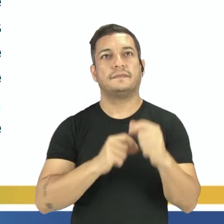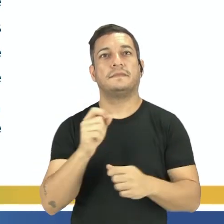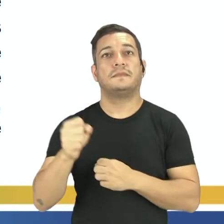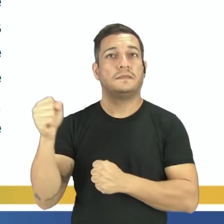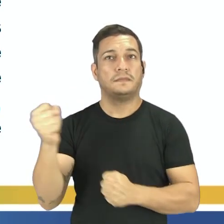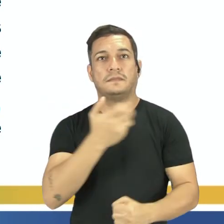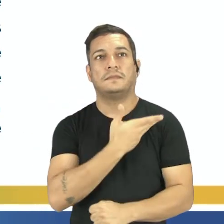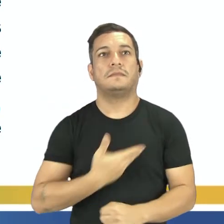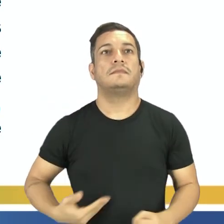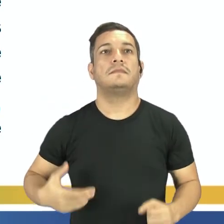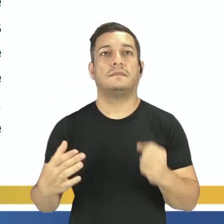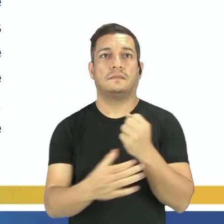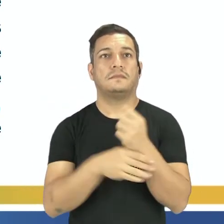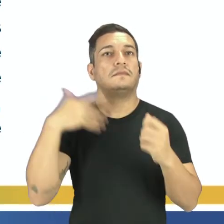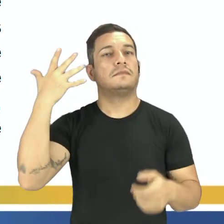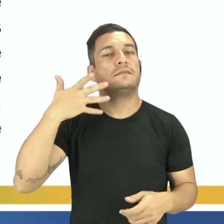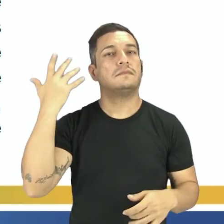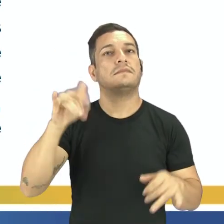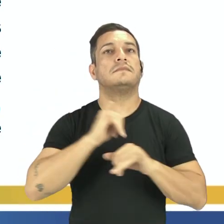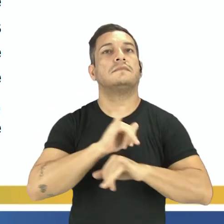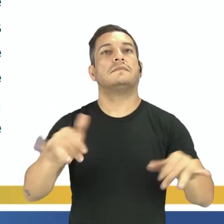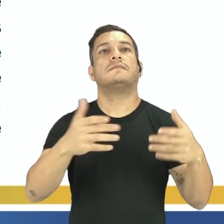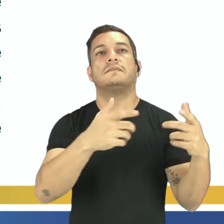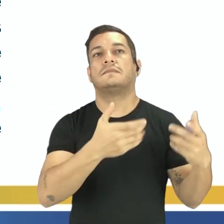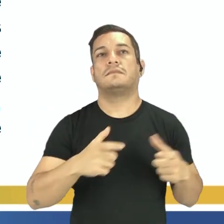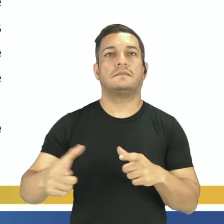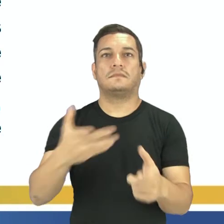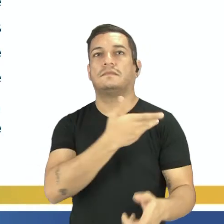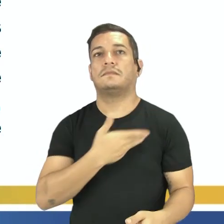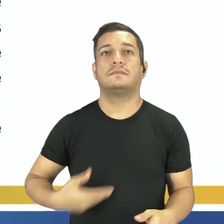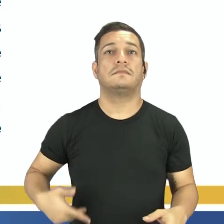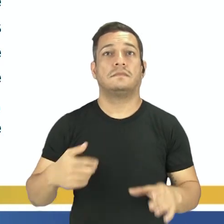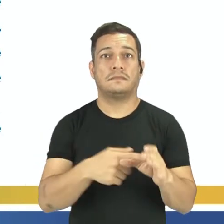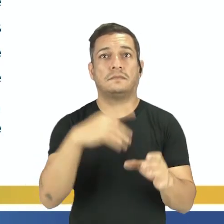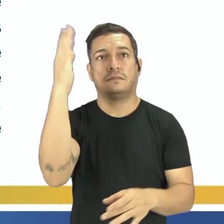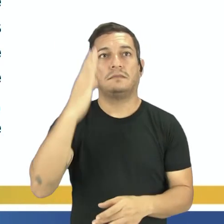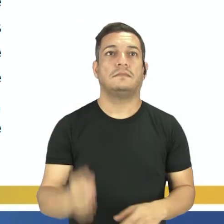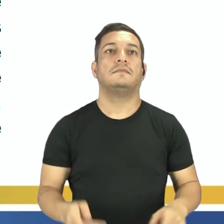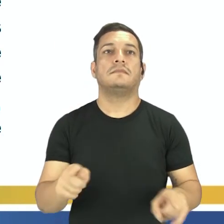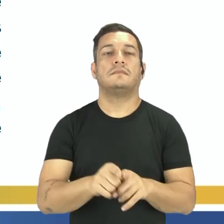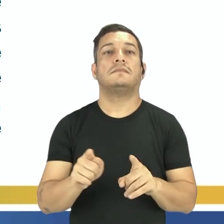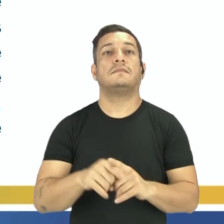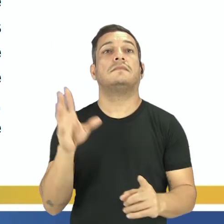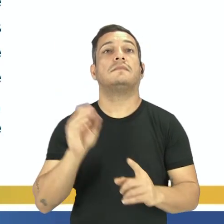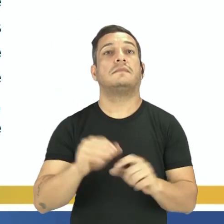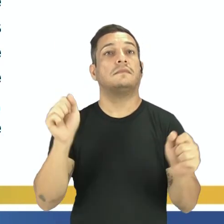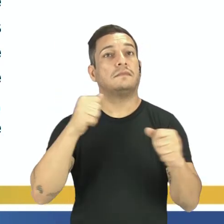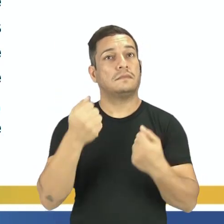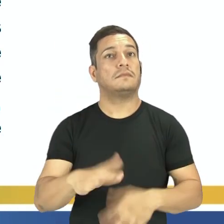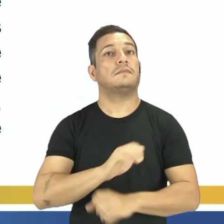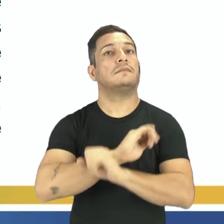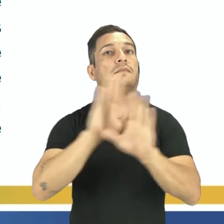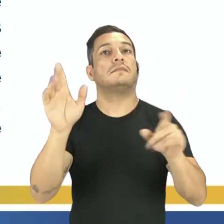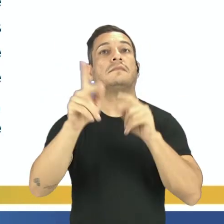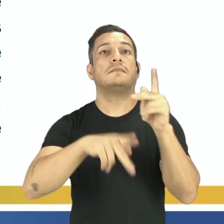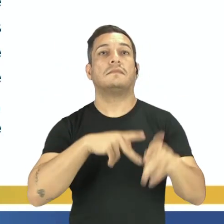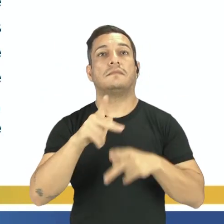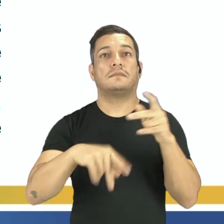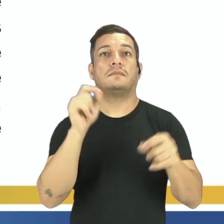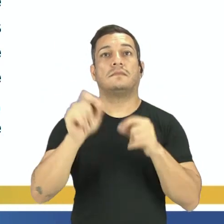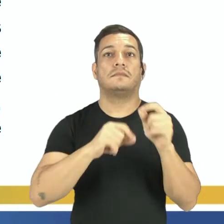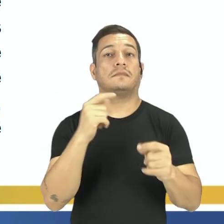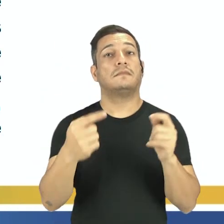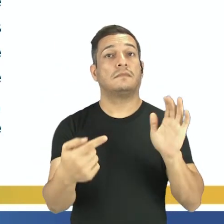poder público promova palestras em locais públicos nas cidades brasileiras, a fim de esclarecer a população sobre os